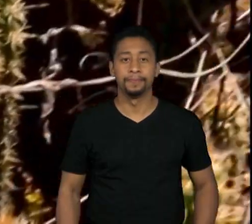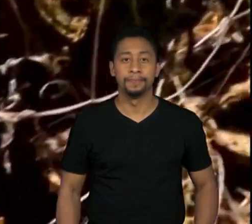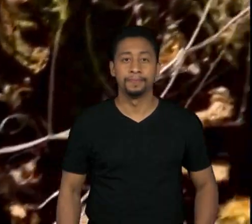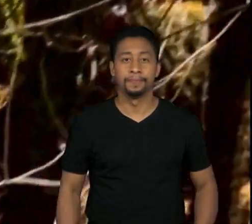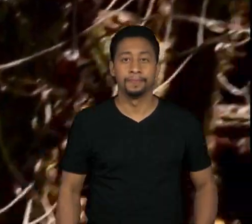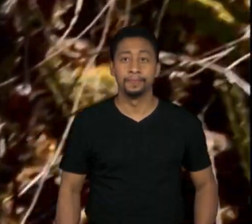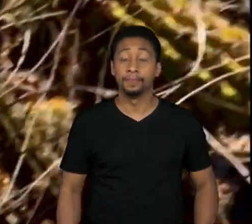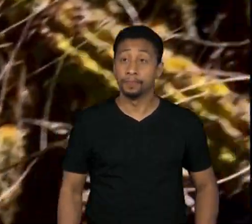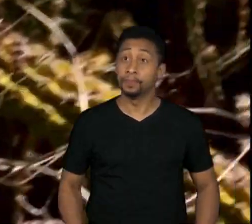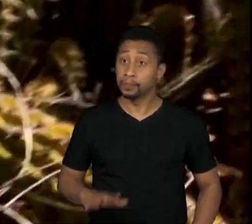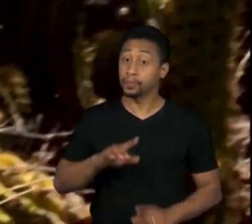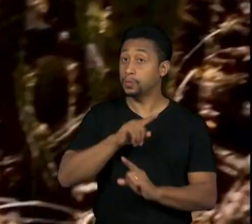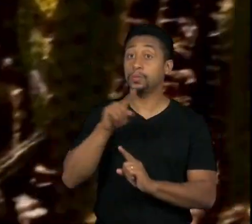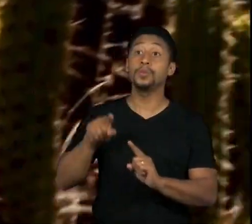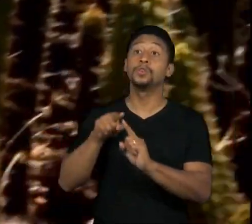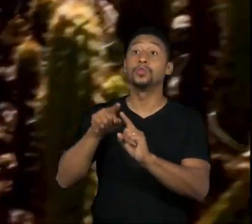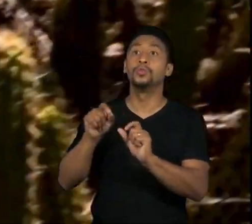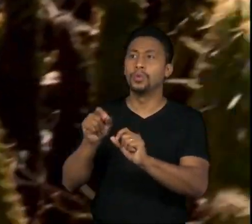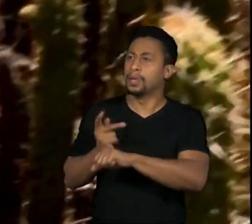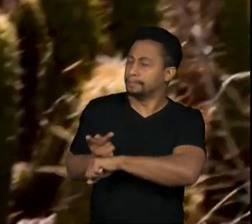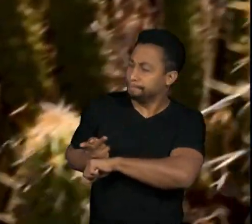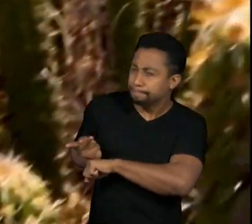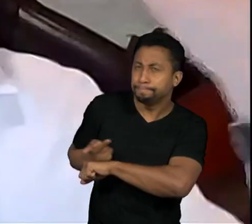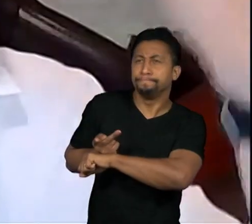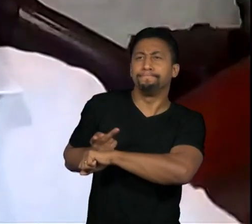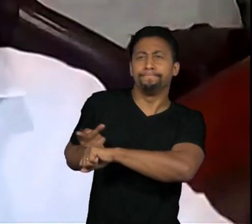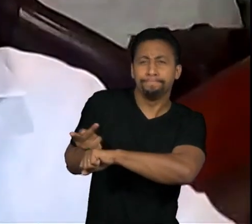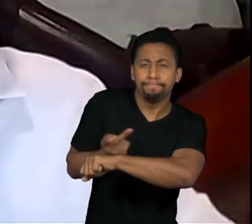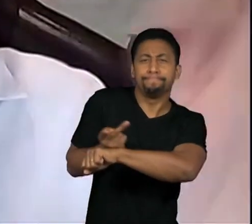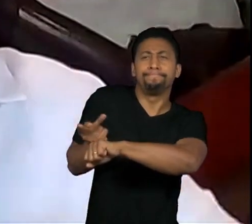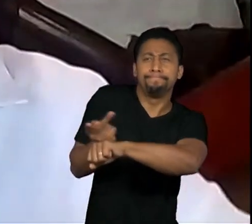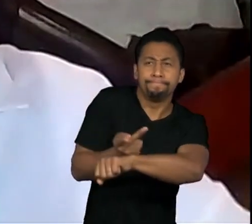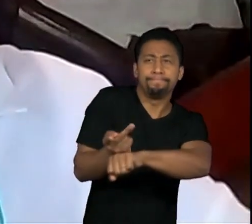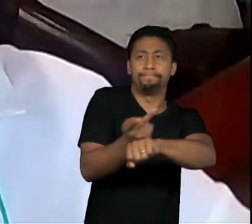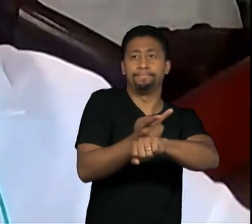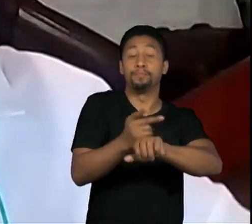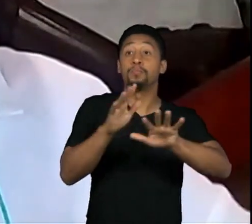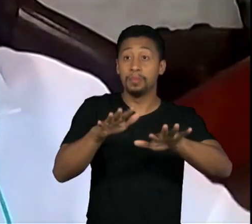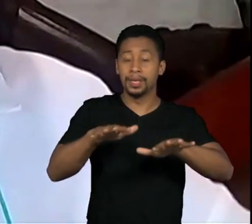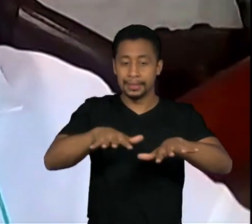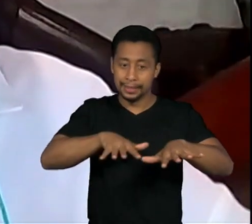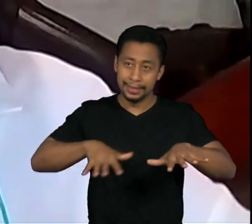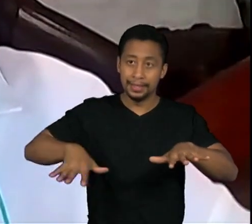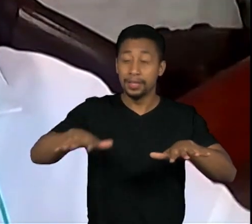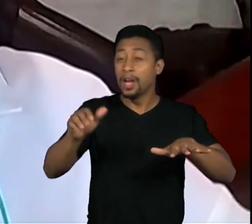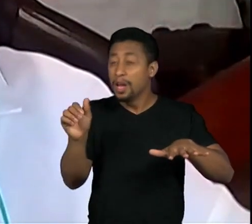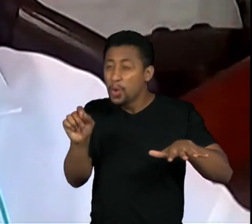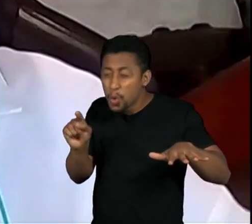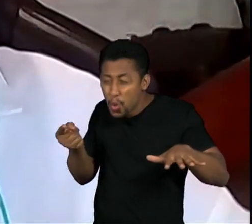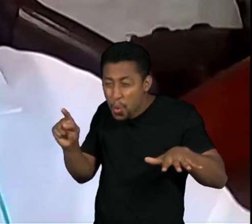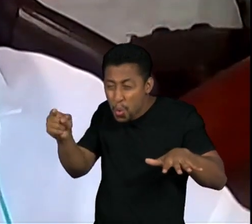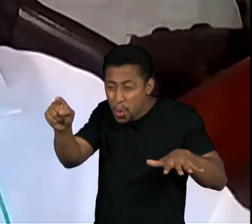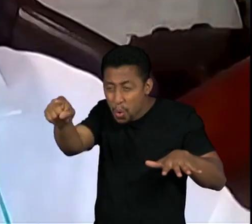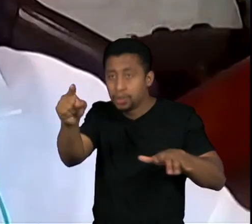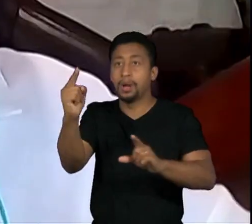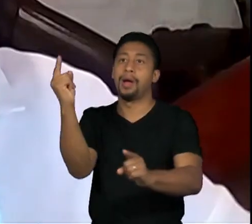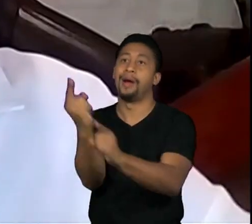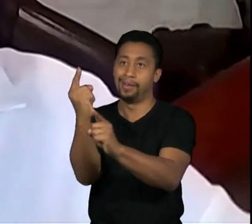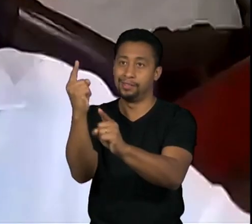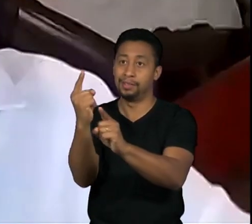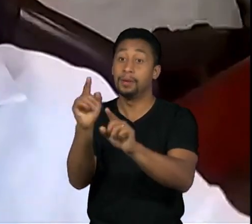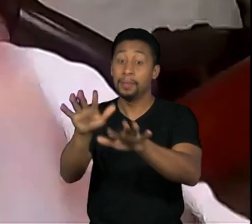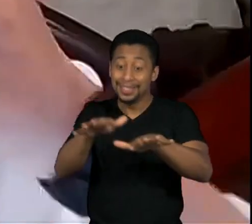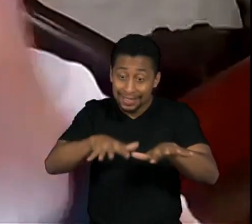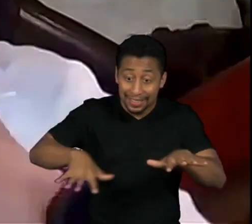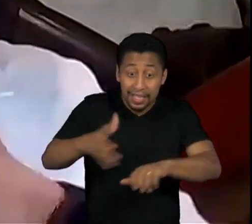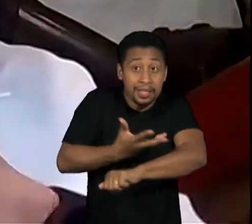A ideia, claro, não é buscar o animal, a não ser nas bordas, a gente provavelmente vai achar. Mas é buscar esses